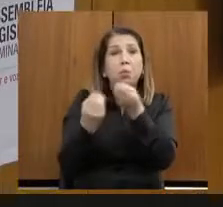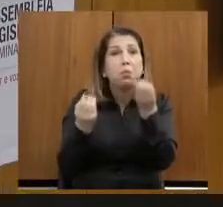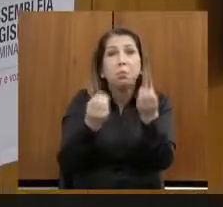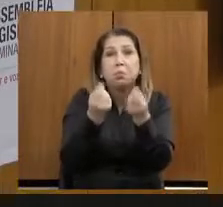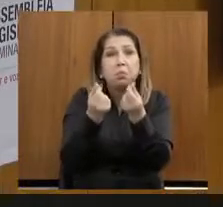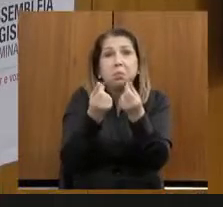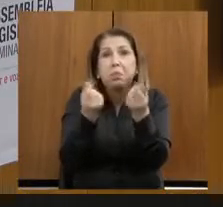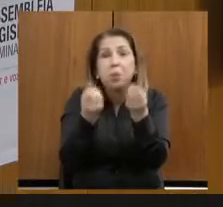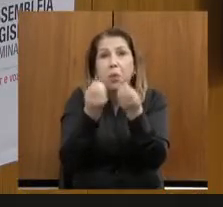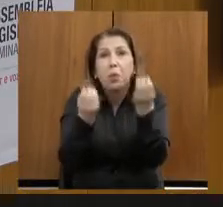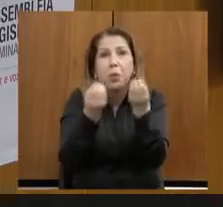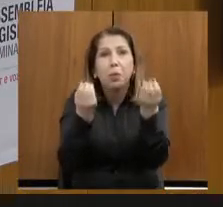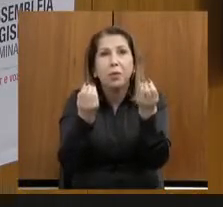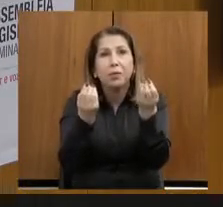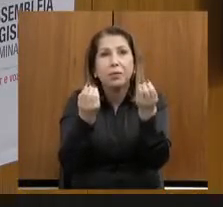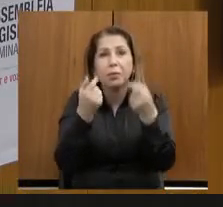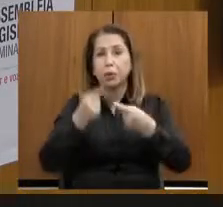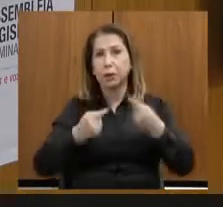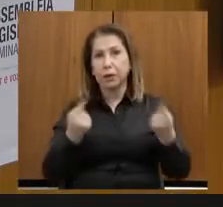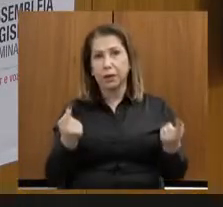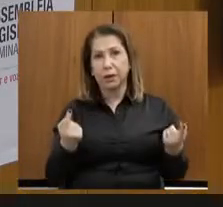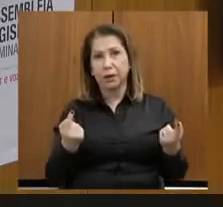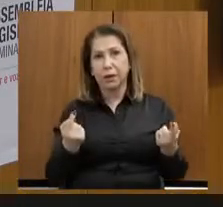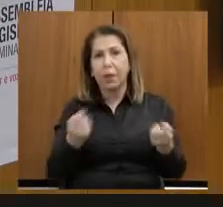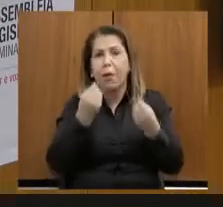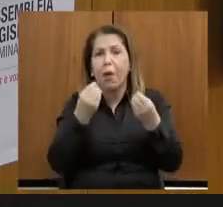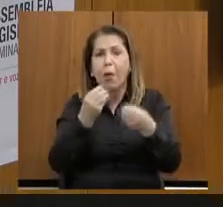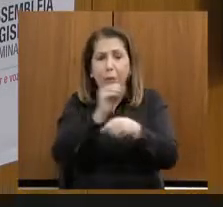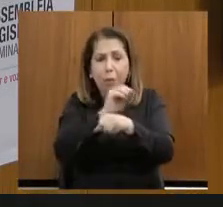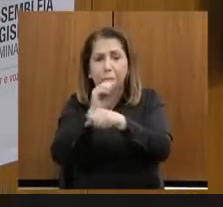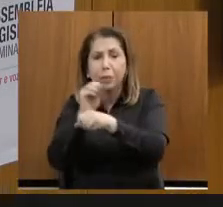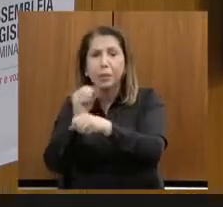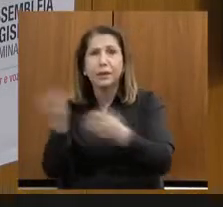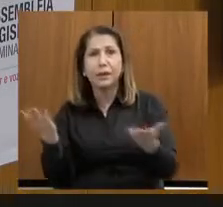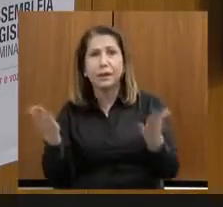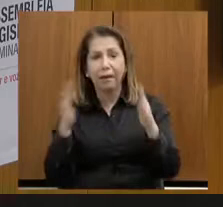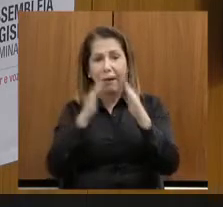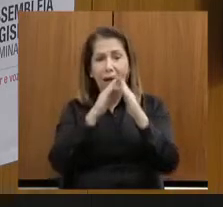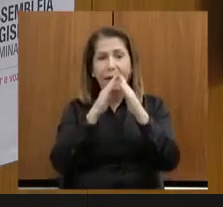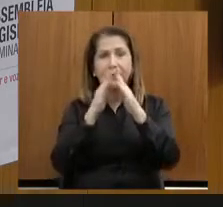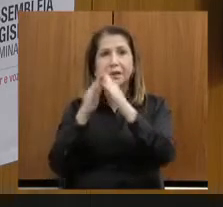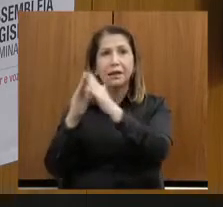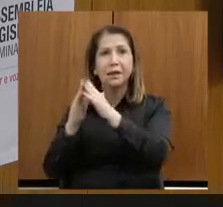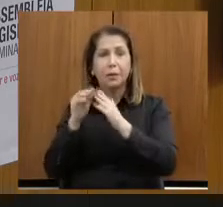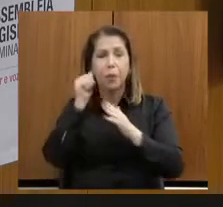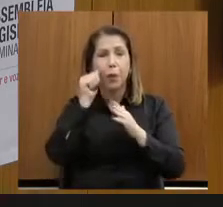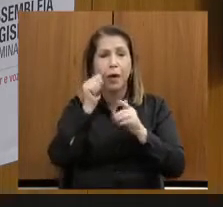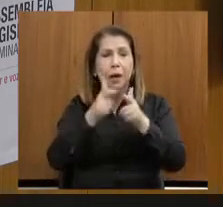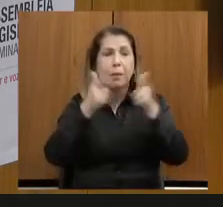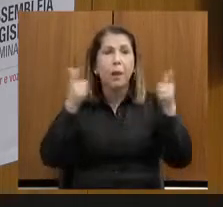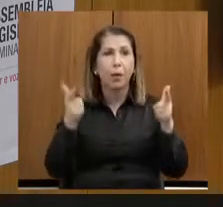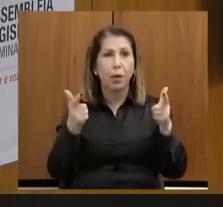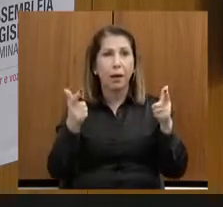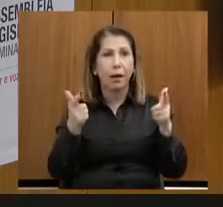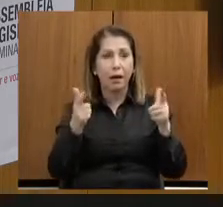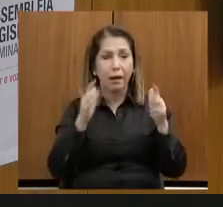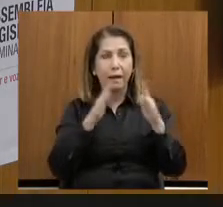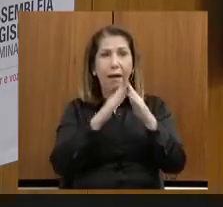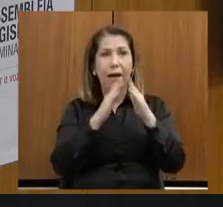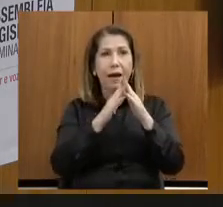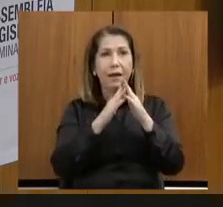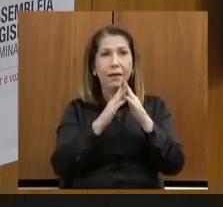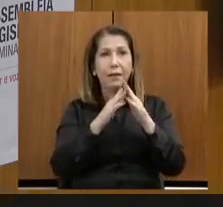não faz manutenção do estádio 853 municípios maioria de mulheres o diferente